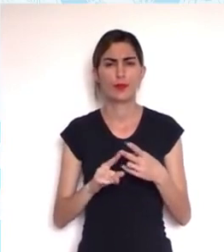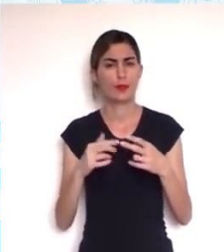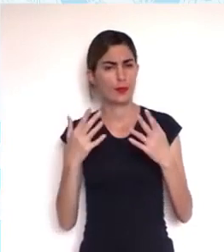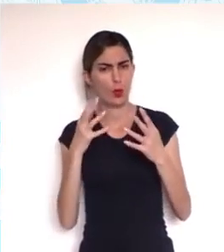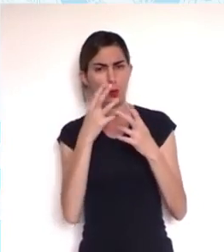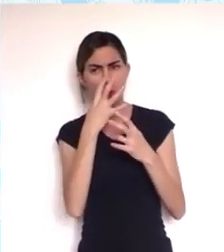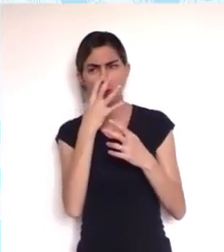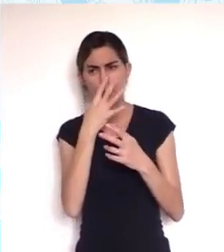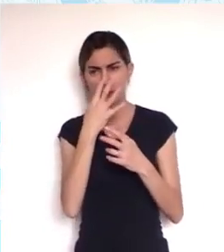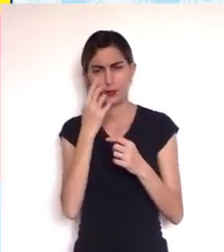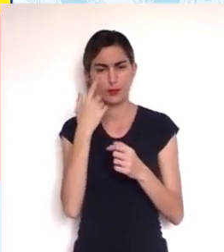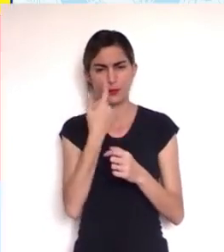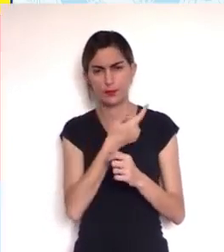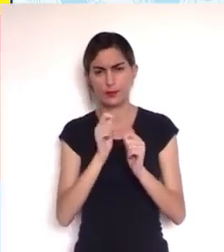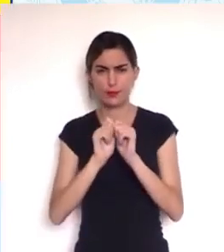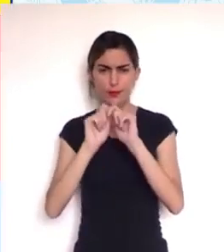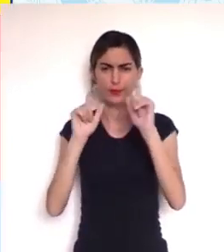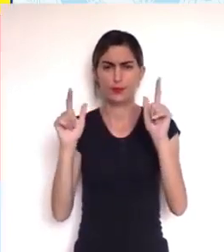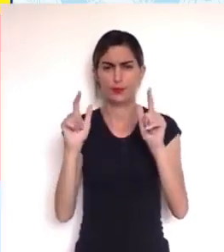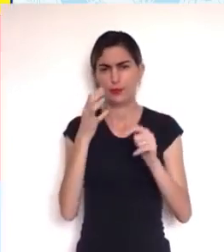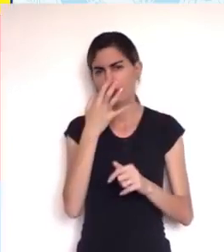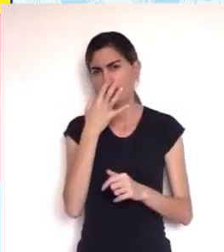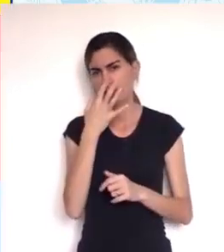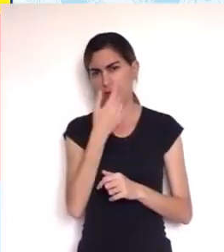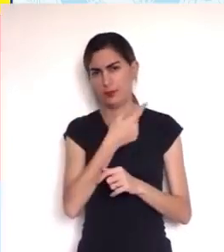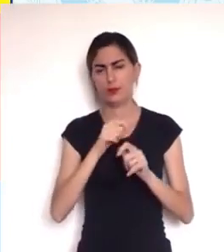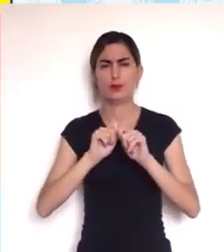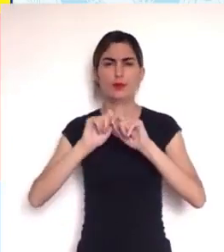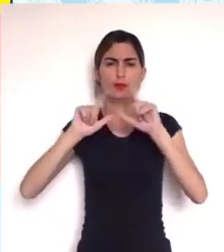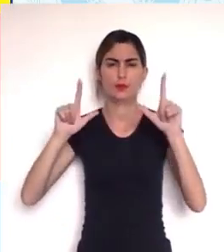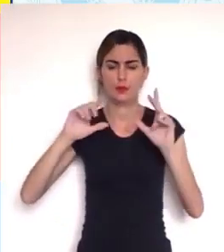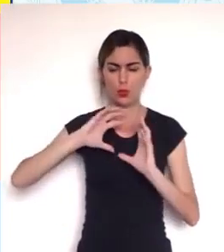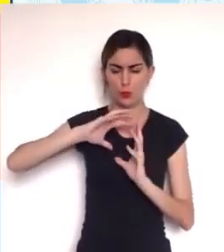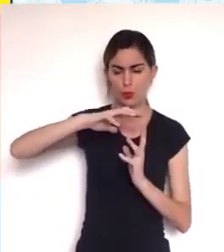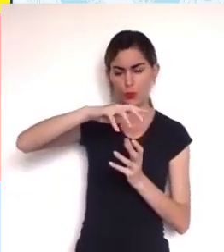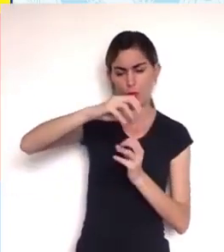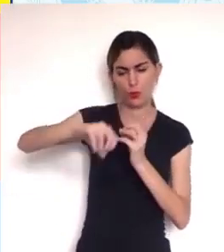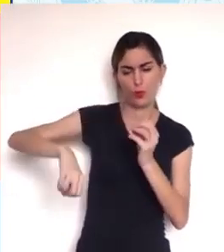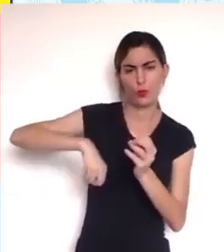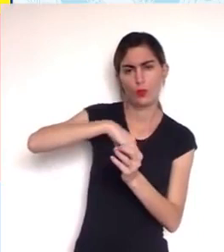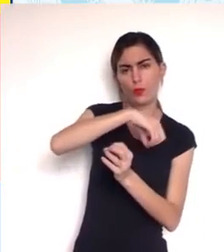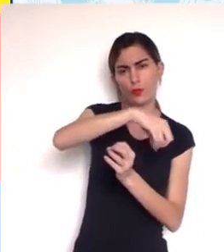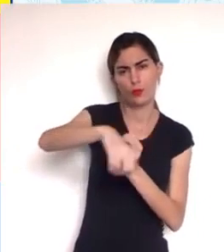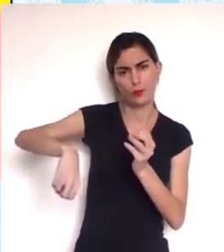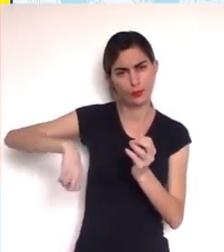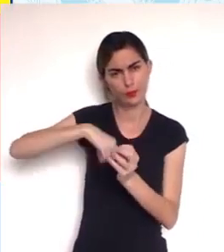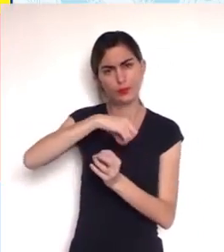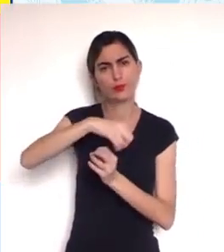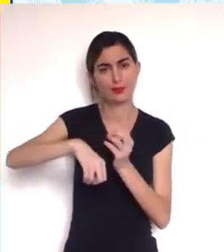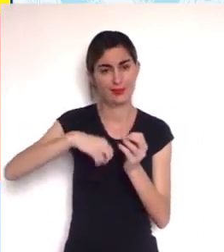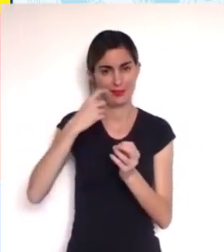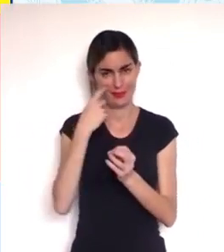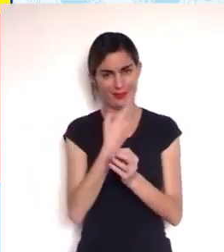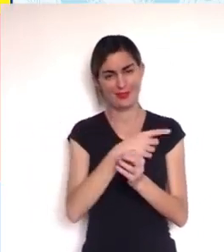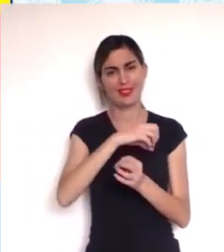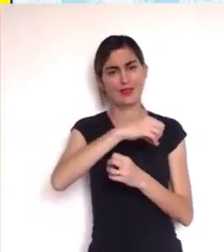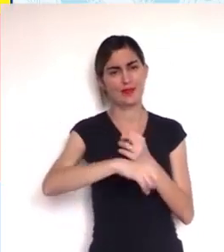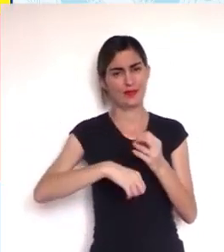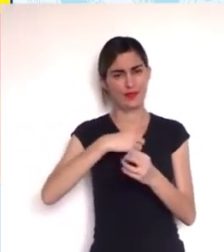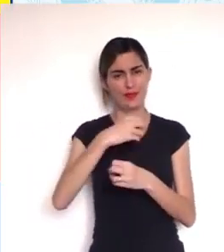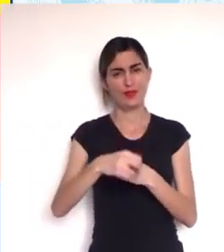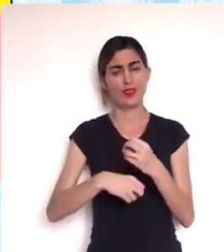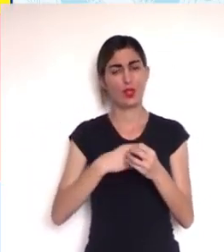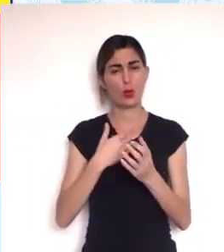Então, bora observar essa imagem? Essa imagem aí da Terra fazendo um movimento de translação. Observe aí